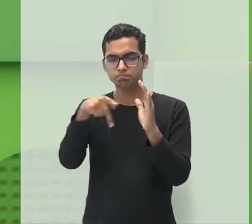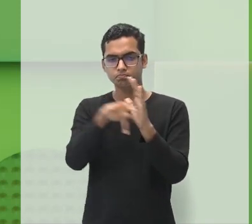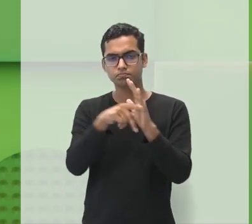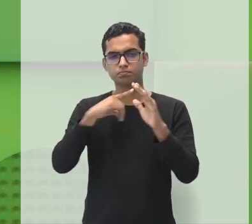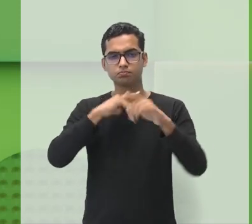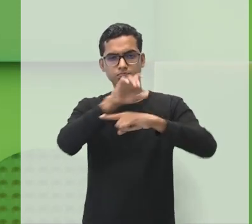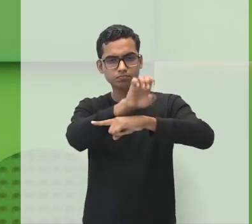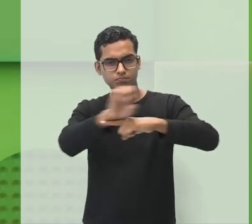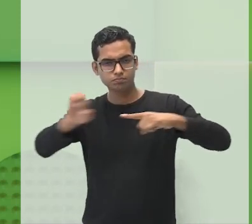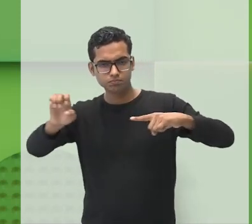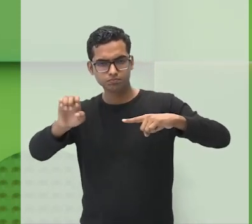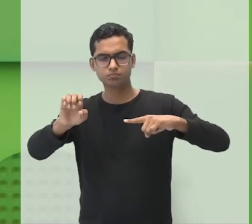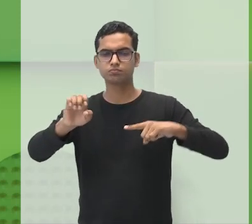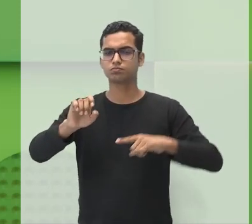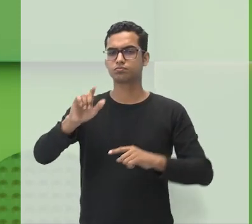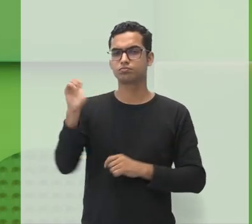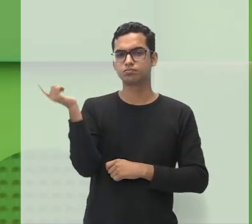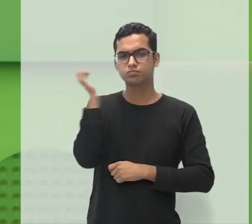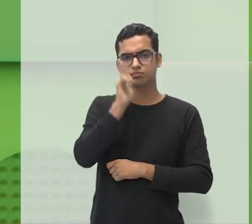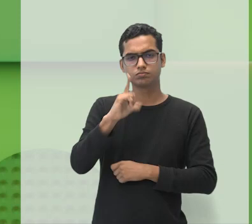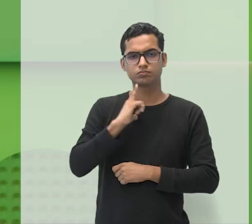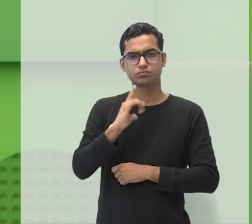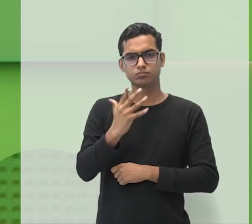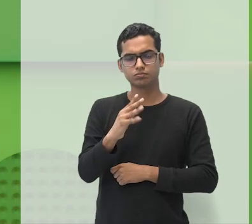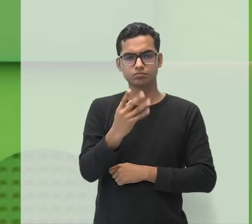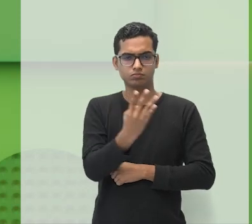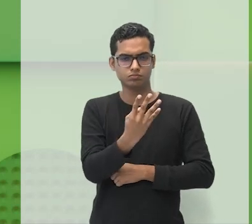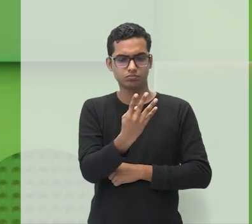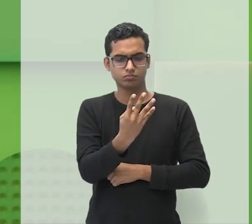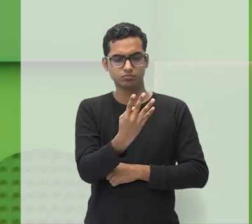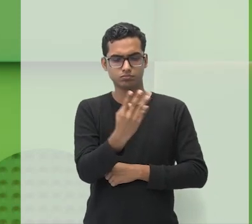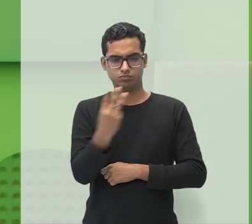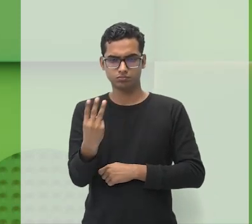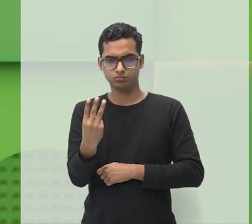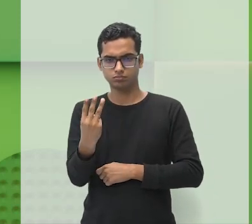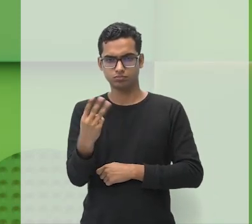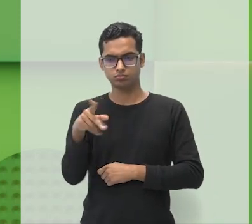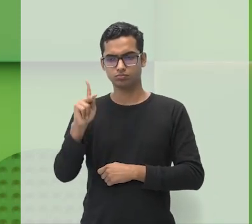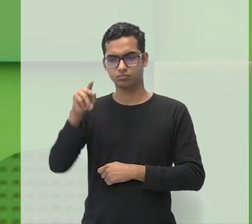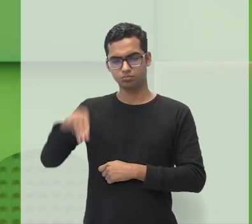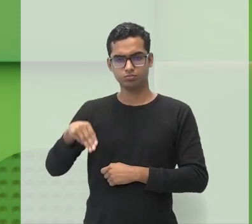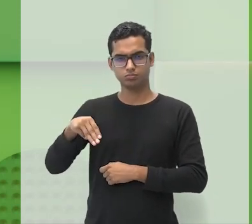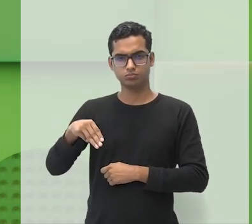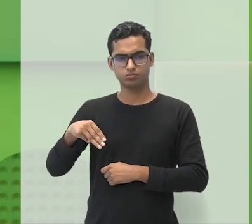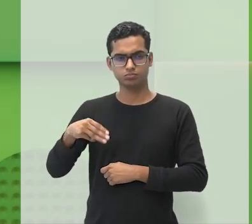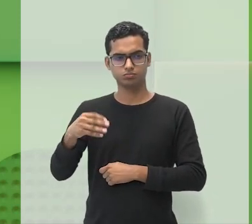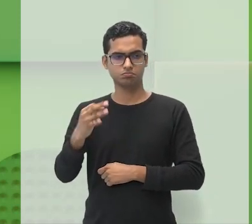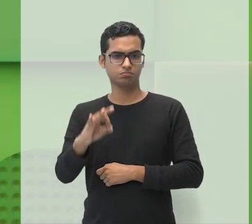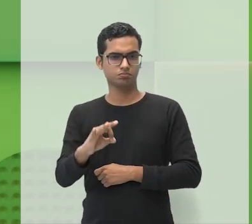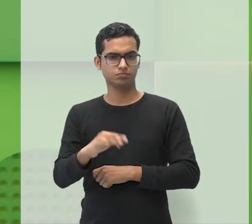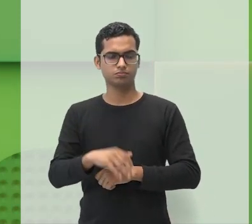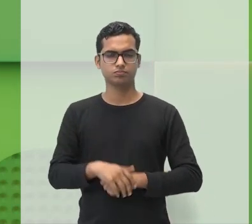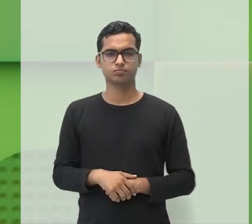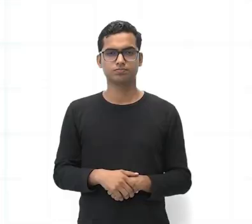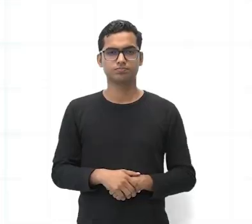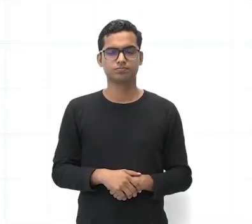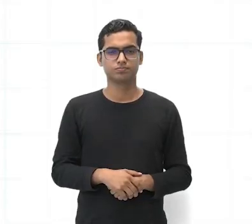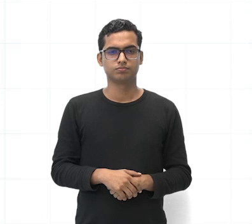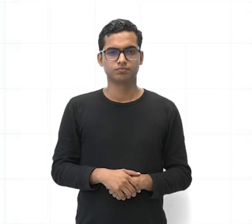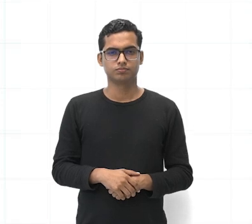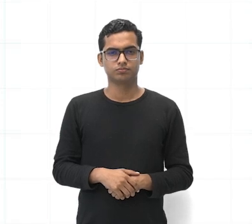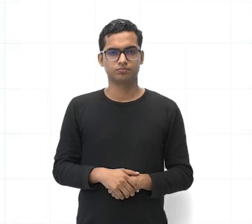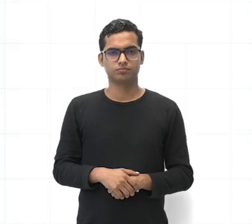pode chega a 43 quilômetros, certo? E quais são as outras maneiras